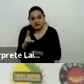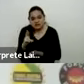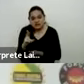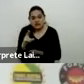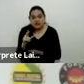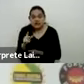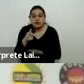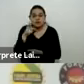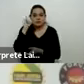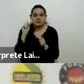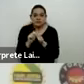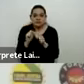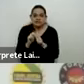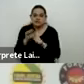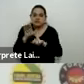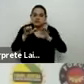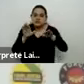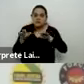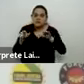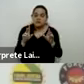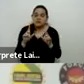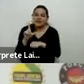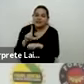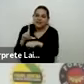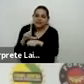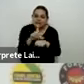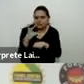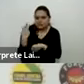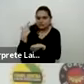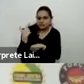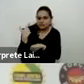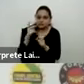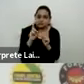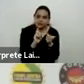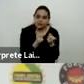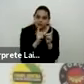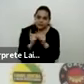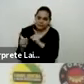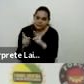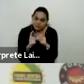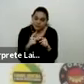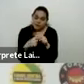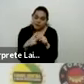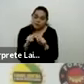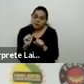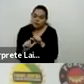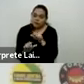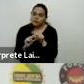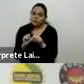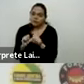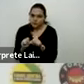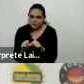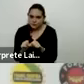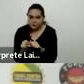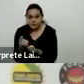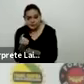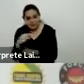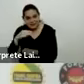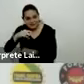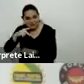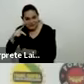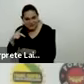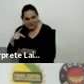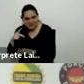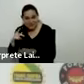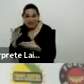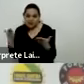líderes partidários. Como ele alterou o valor da medida provisória, ela precisa, que virou lei, né,